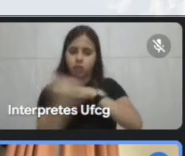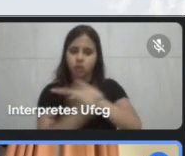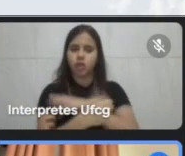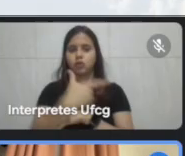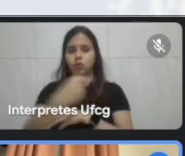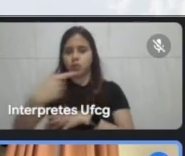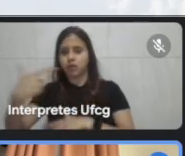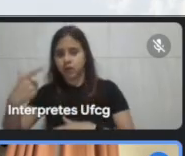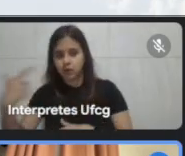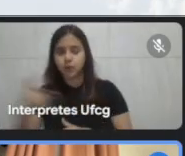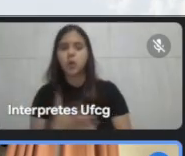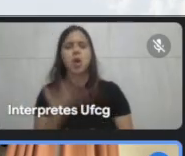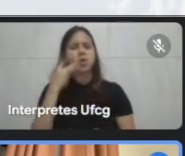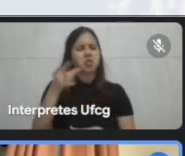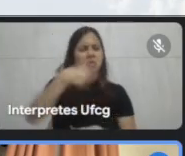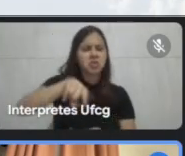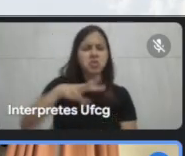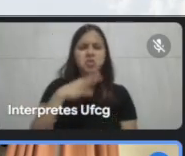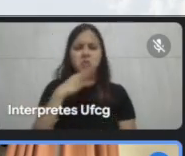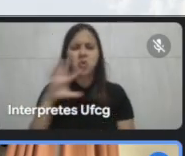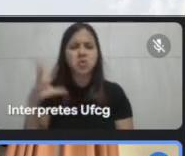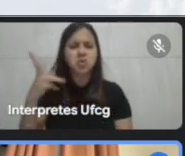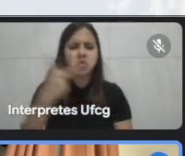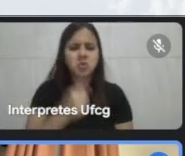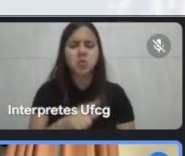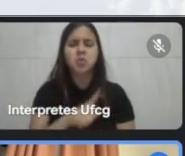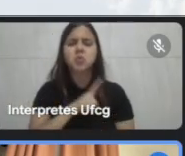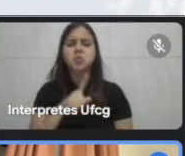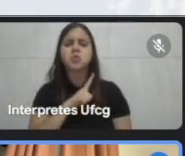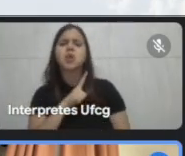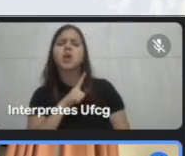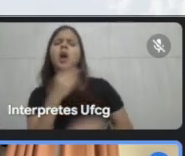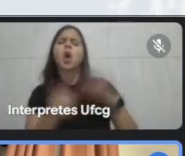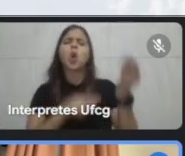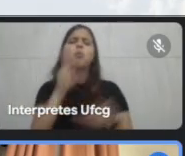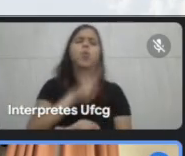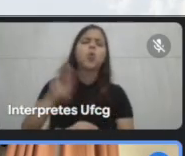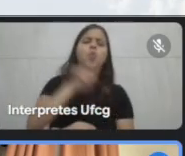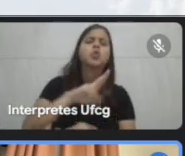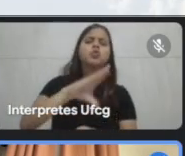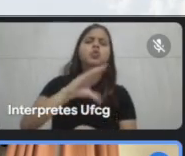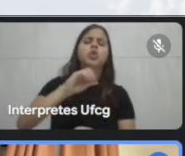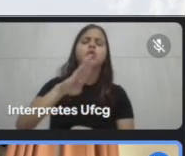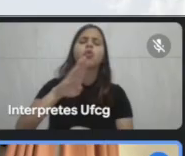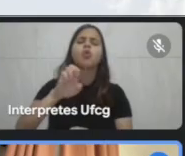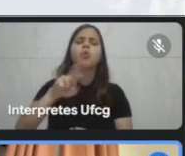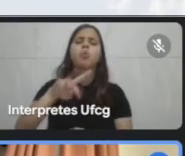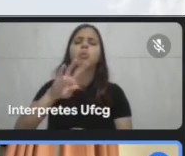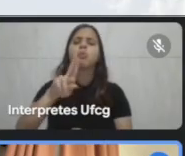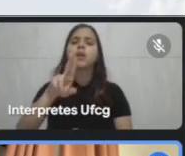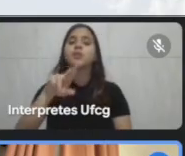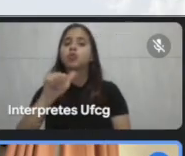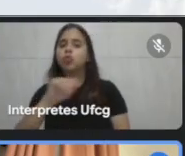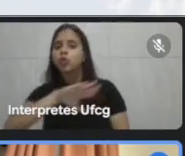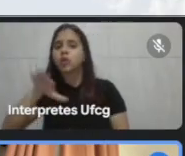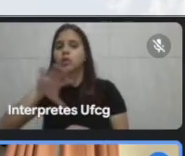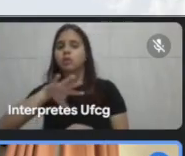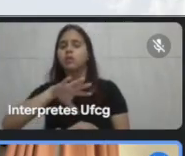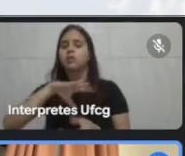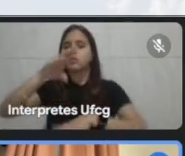Eu não sei se todo mundo aqui é familiarizado com simulações de uso e cobertura da terra, mas basicamente a gente sempre